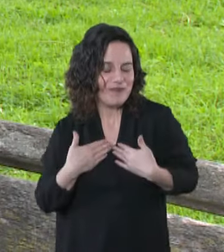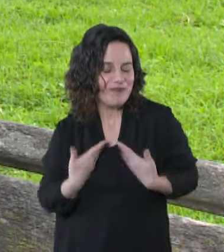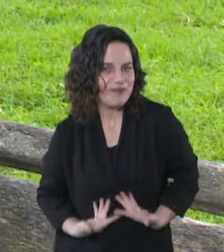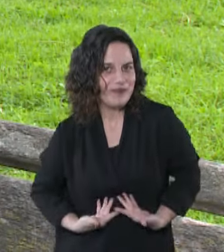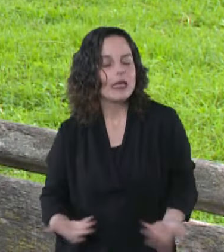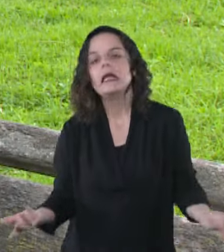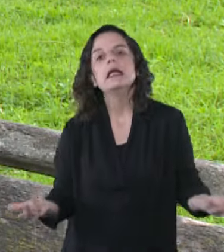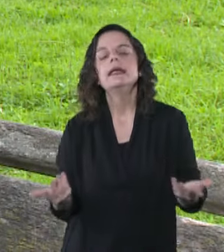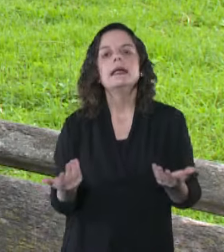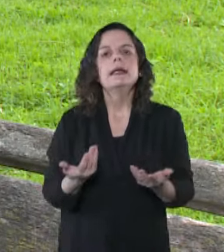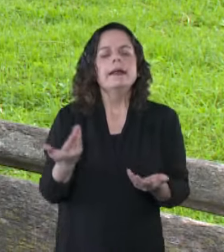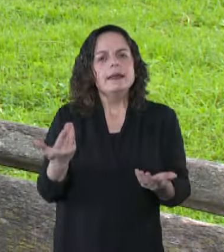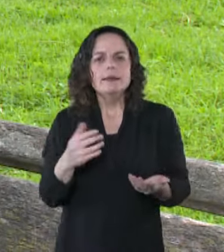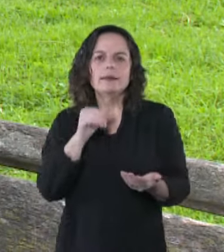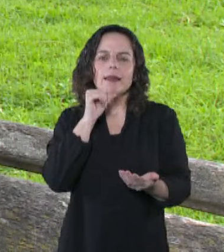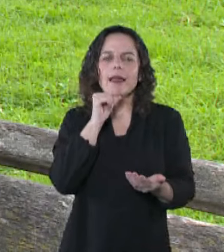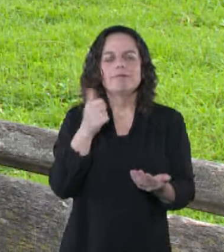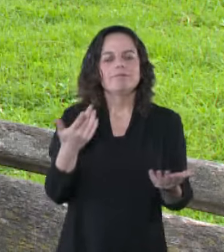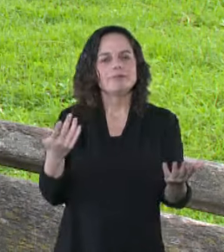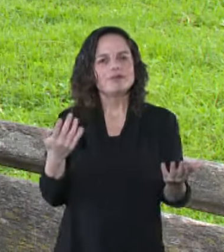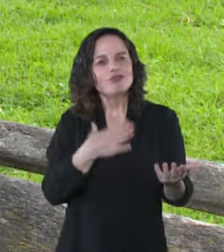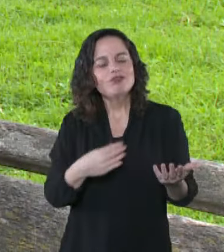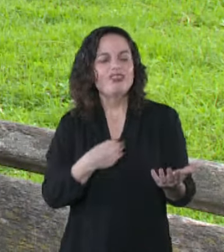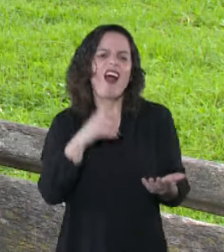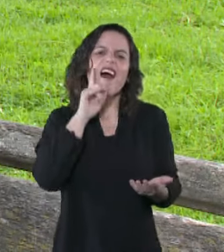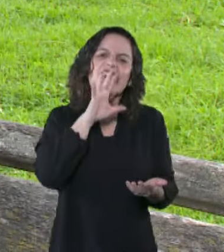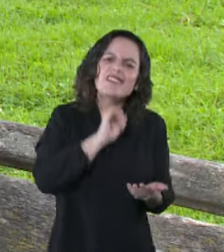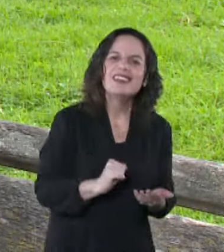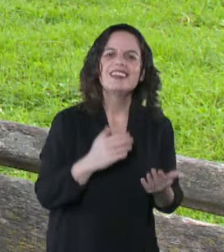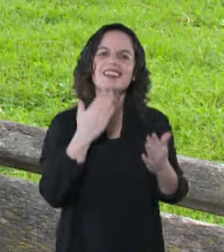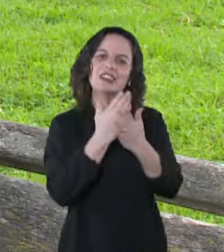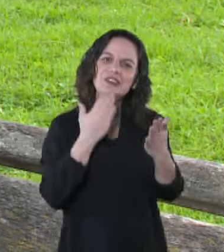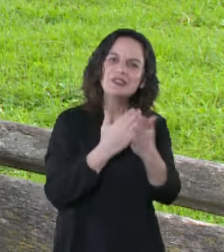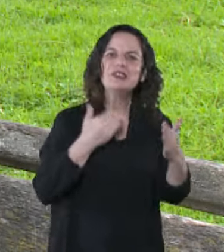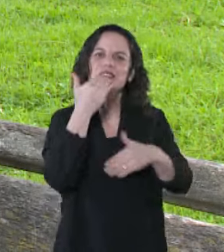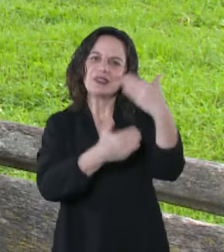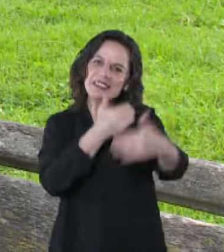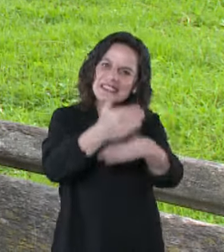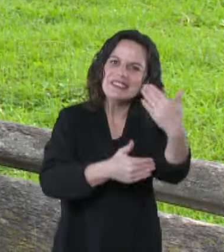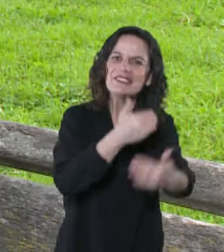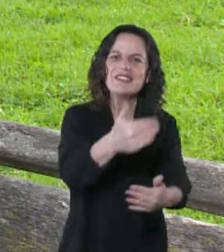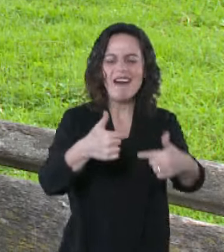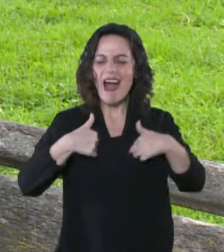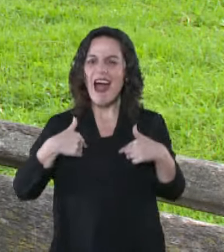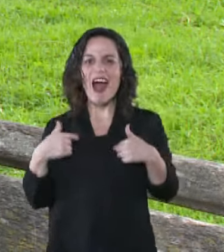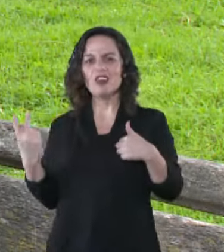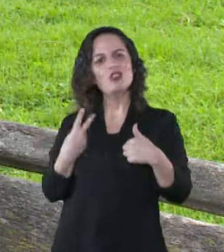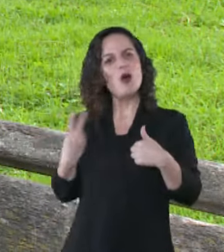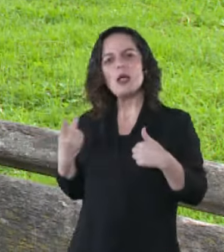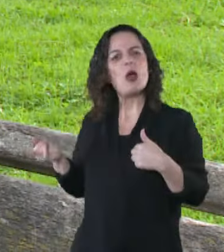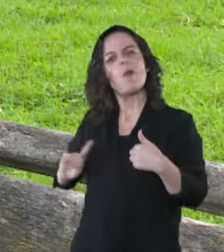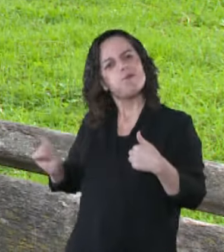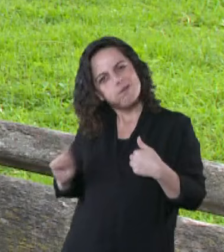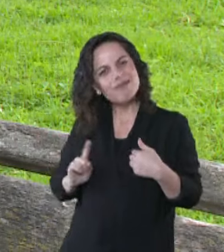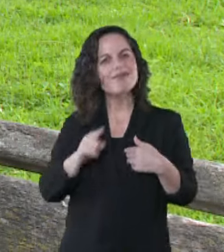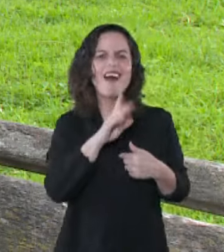houve sempre aquele desejo da filha estudar, não é? Ser mais do que eles próprios, seguir outros